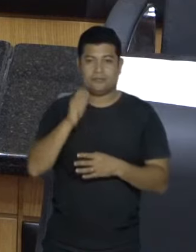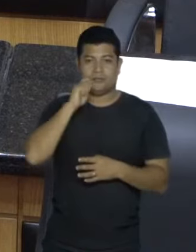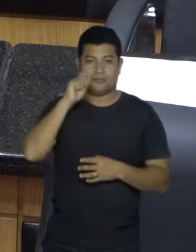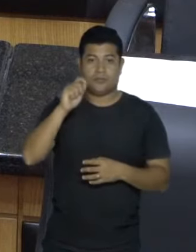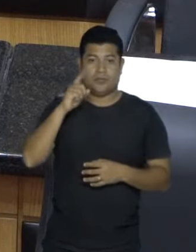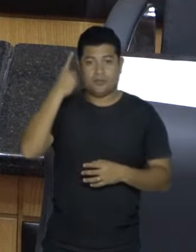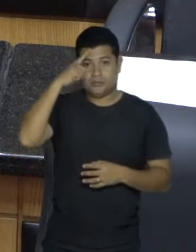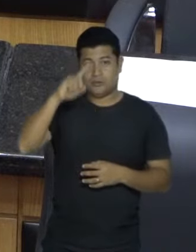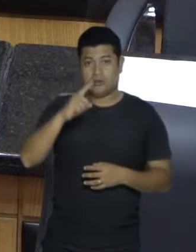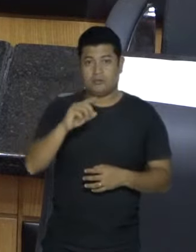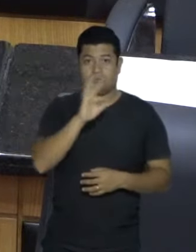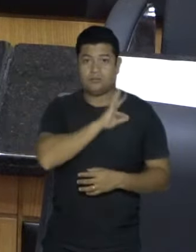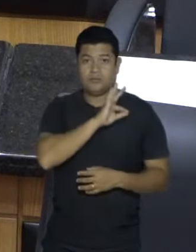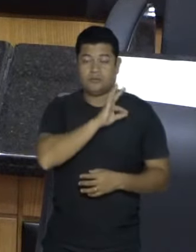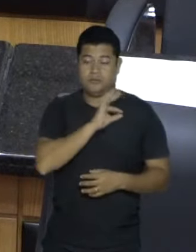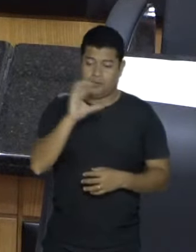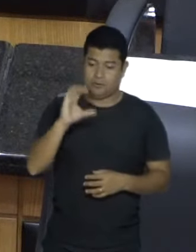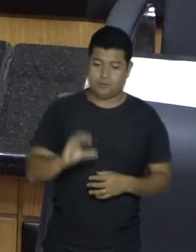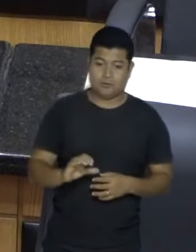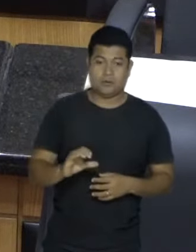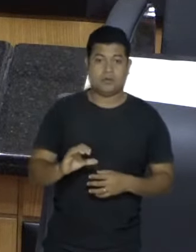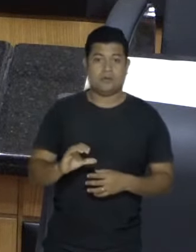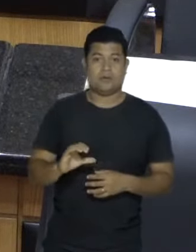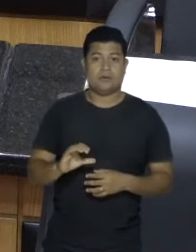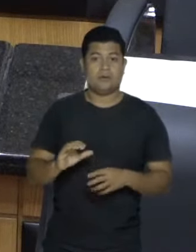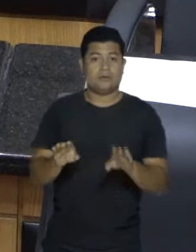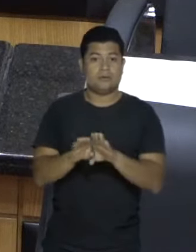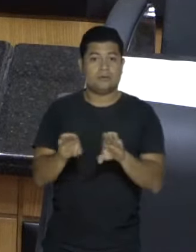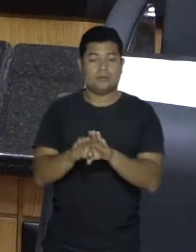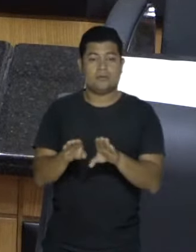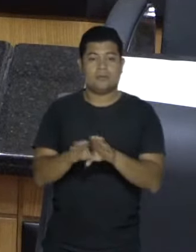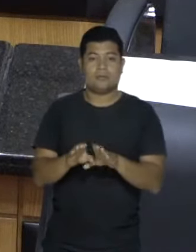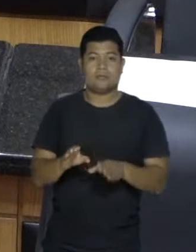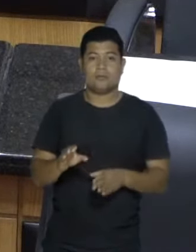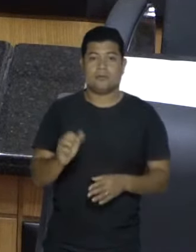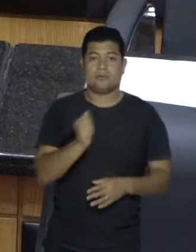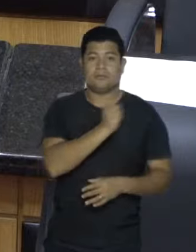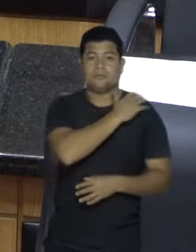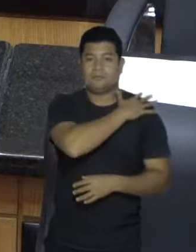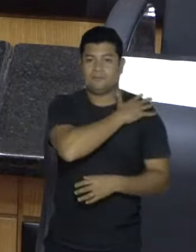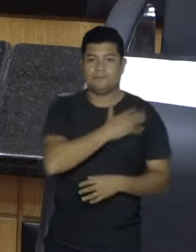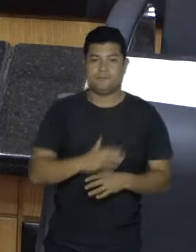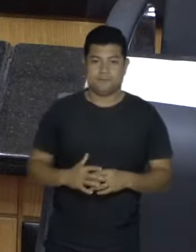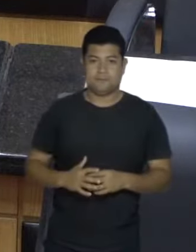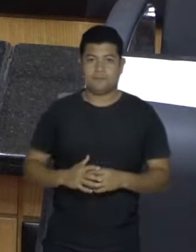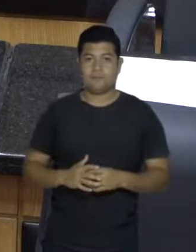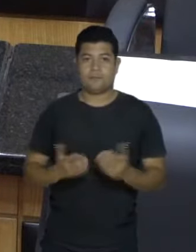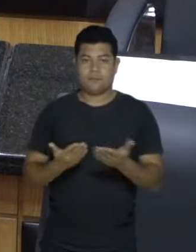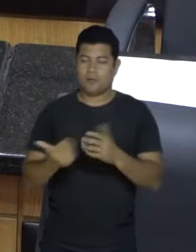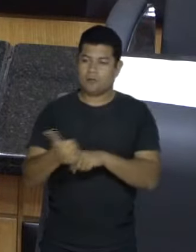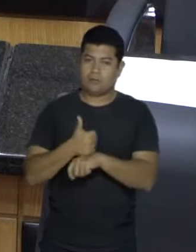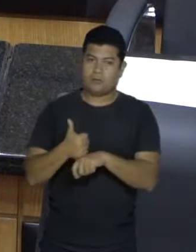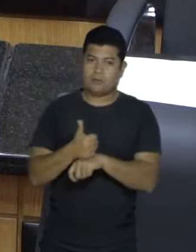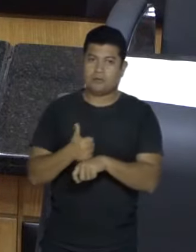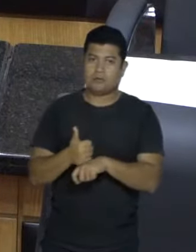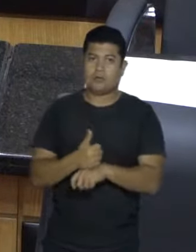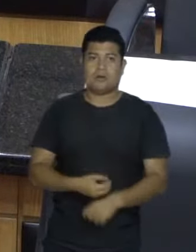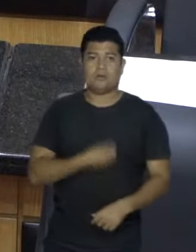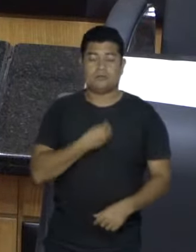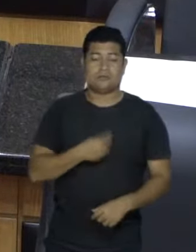e militar e esses profissionais senhor presidente Que expõe a sua vida